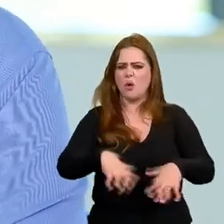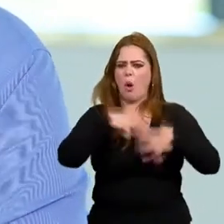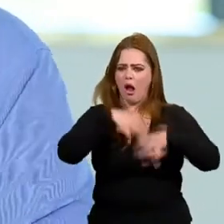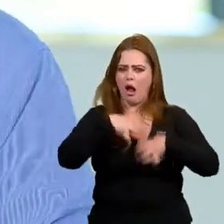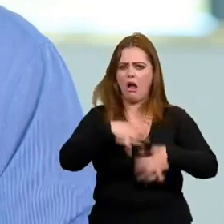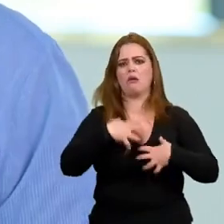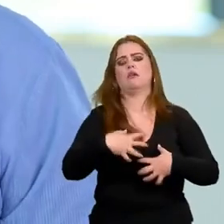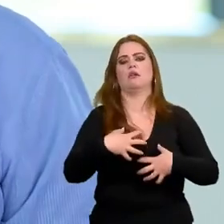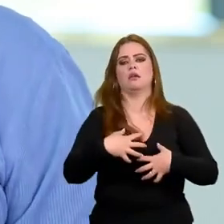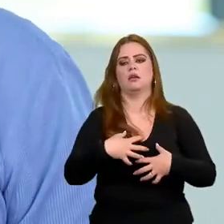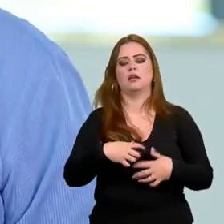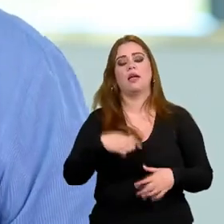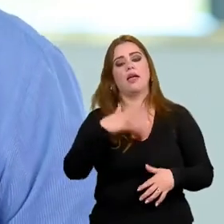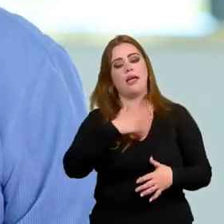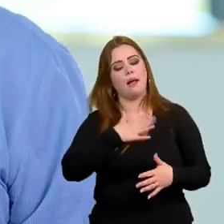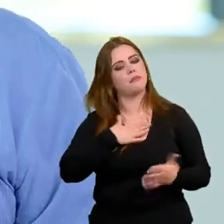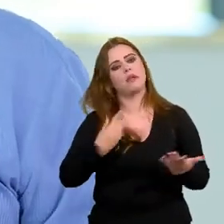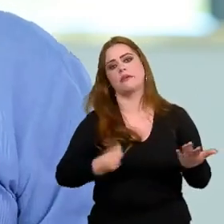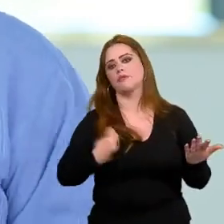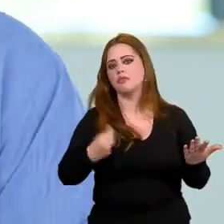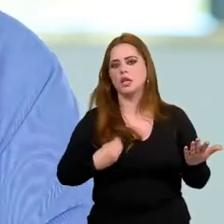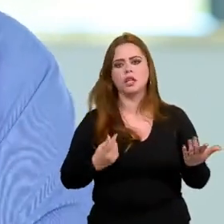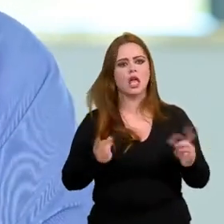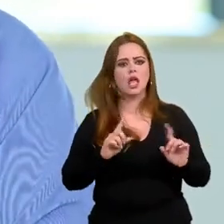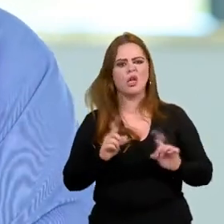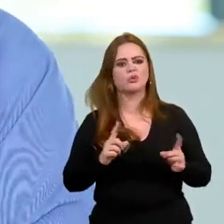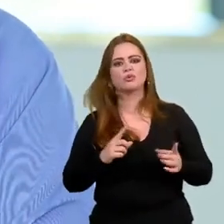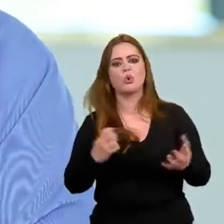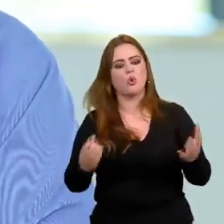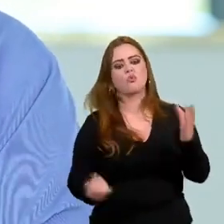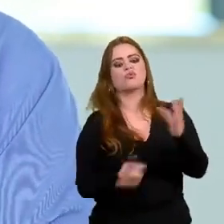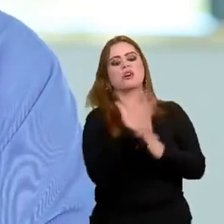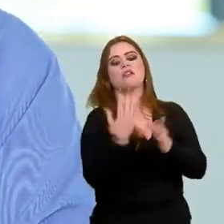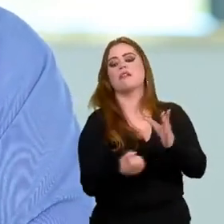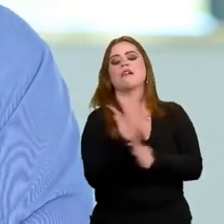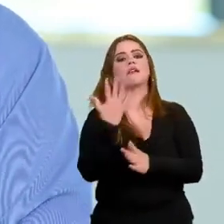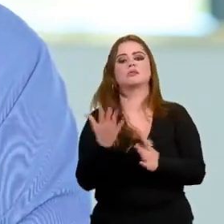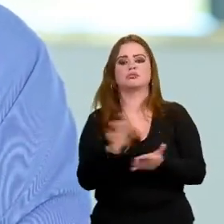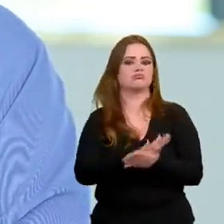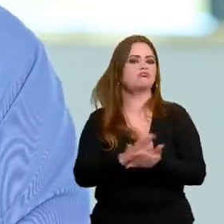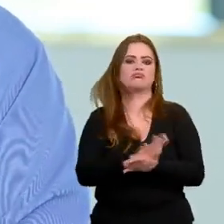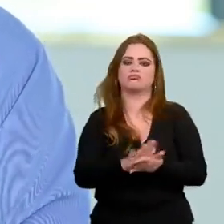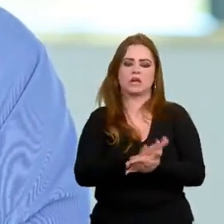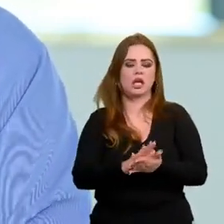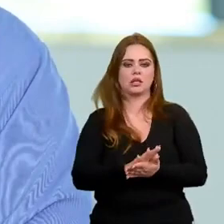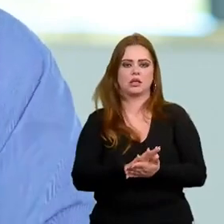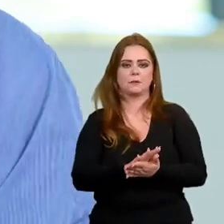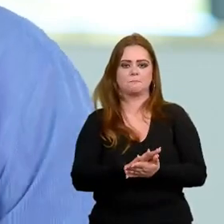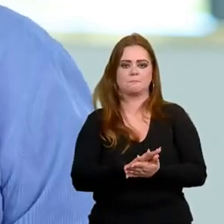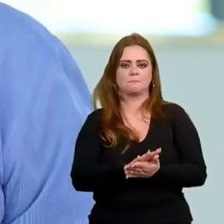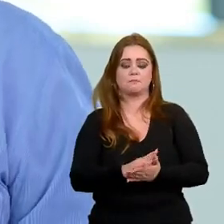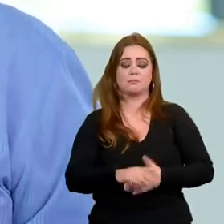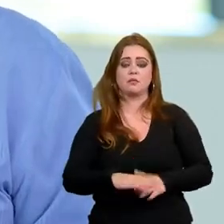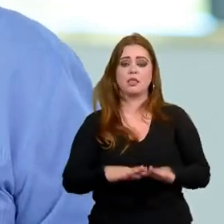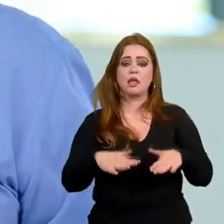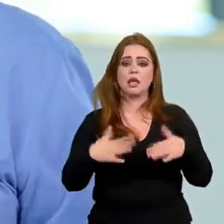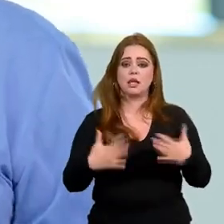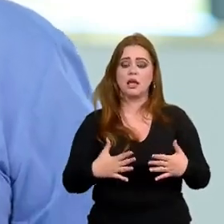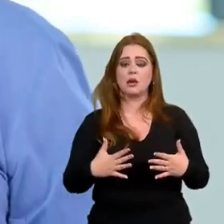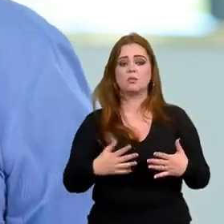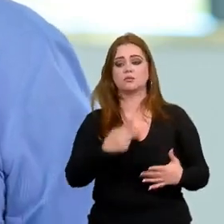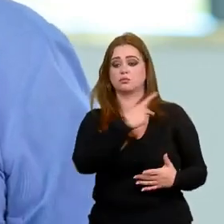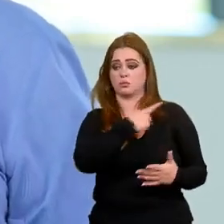da minha vida, eu não estou inventando isso agora, porque a minha vida inteira foi por conta disso. E eu estou na presidência porque eu quero acabar